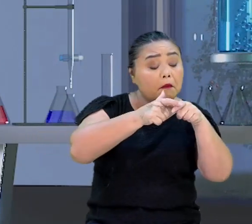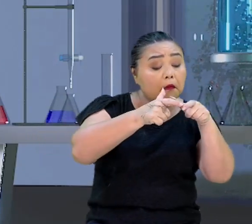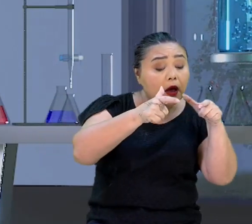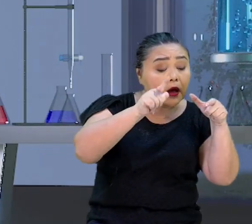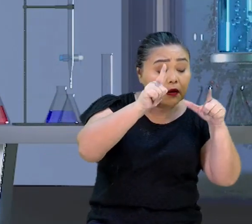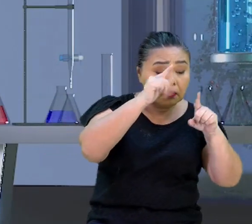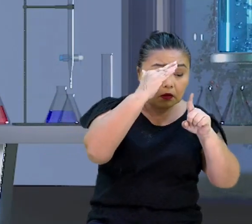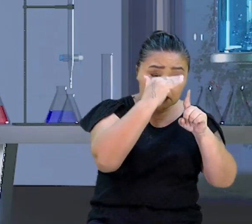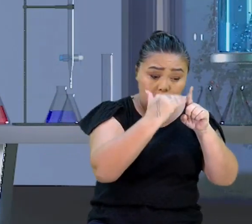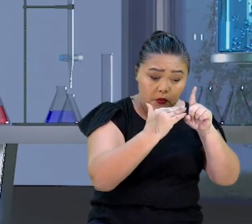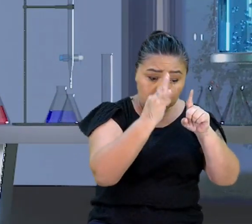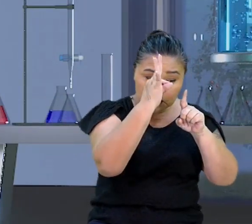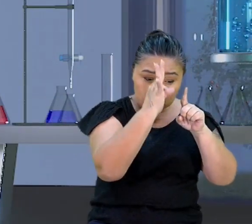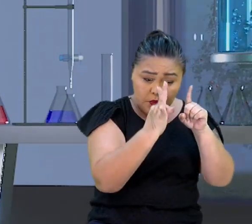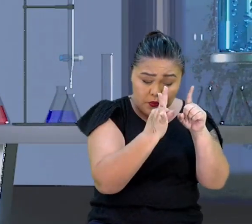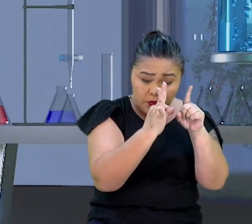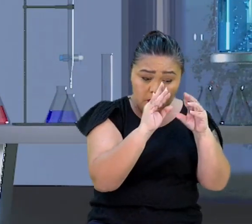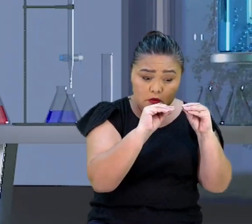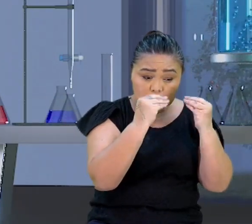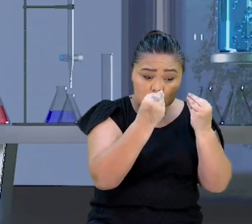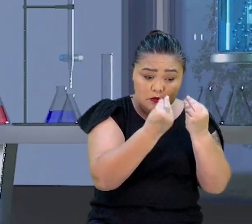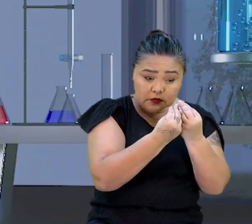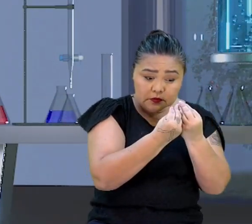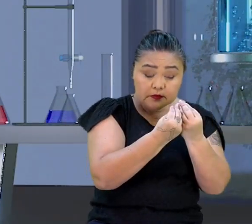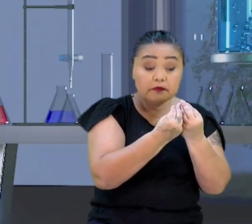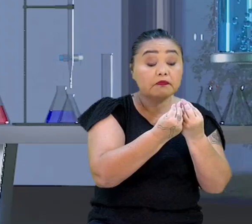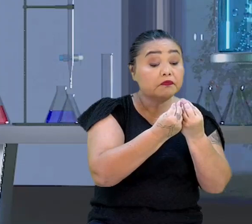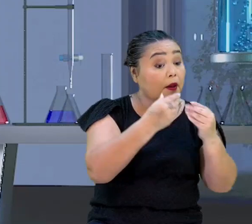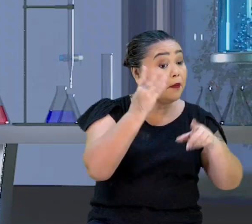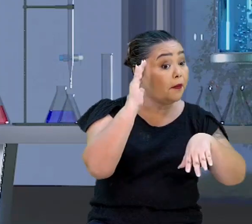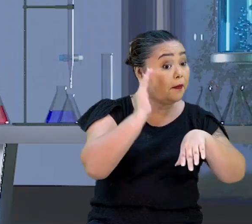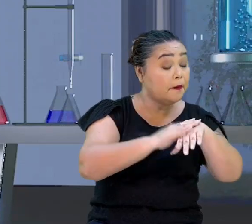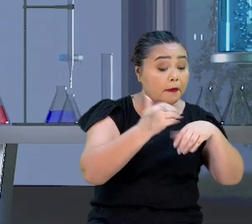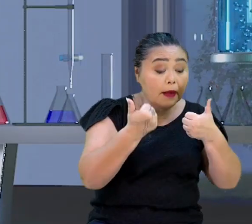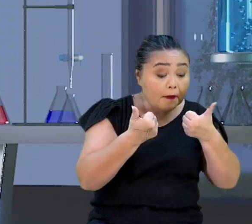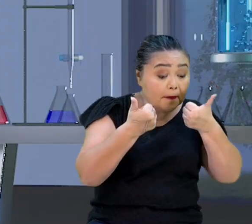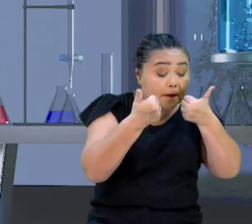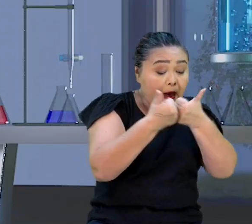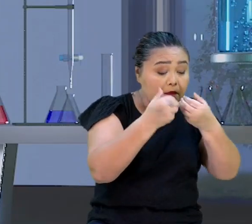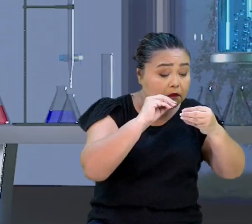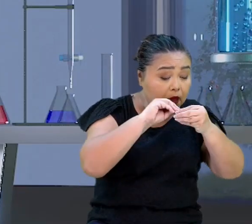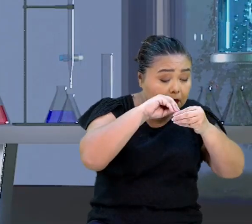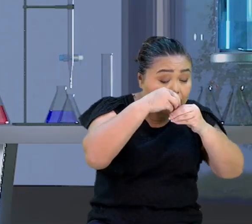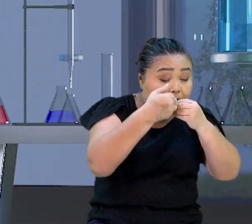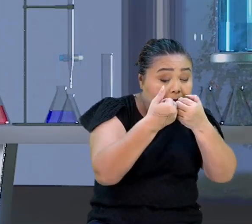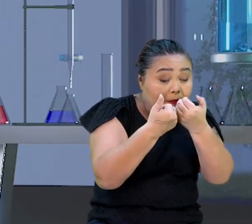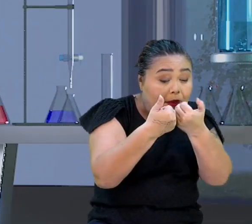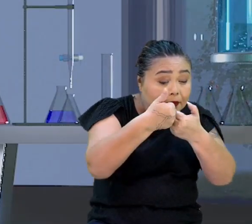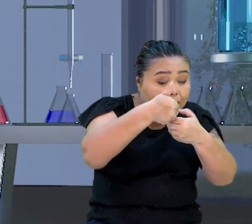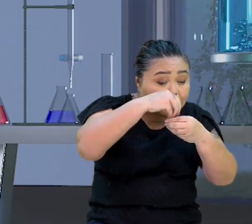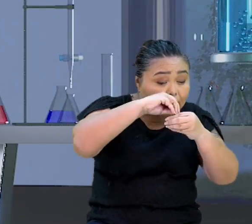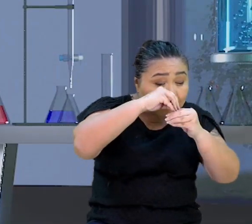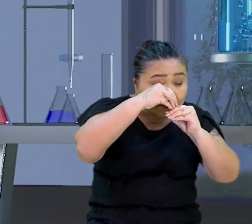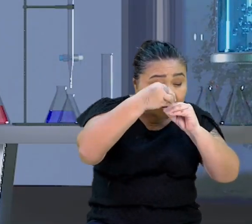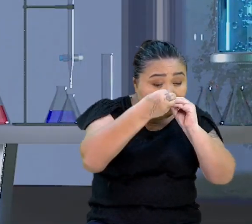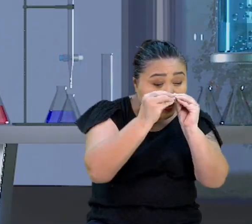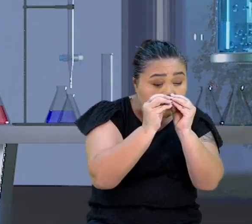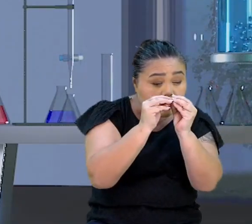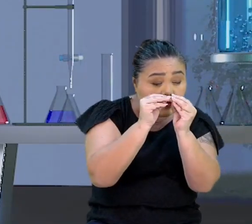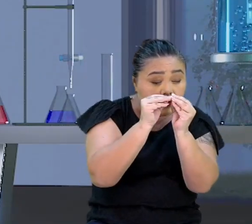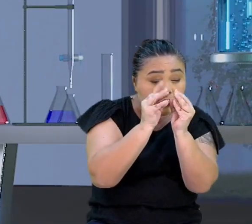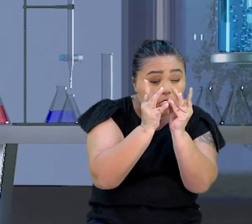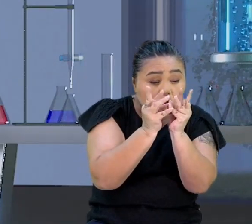baixa a temperatura daquela substância, mais próximos os átomos vão estar. E aí vai fazer com que